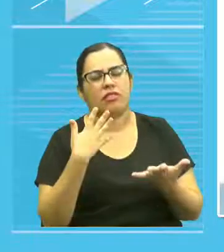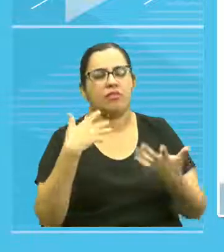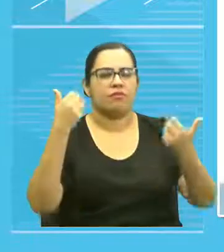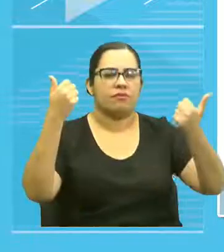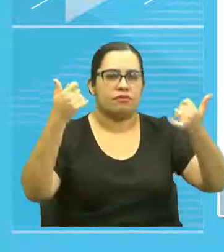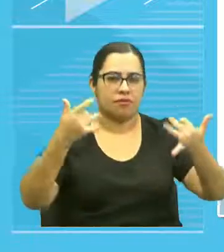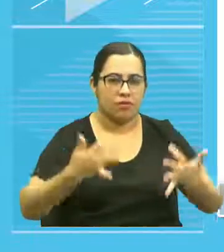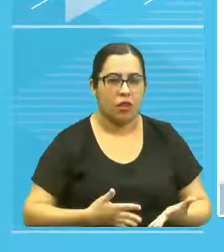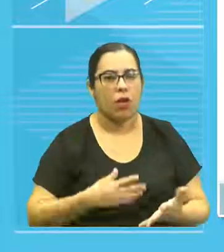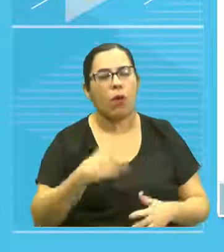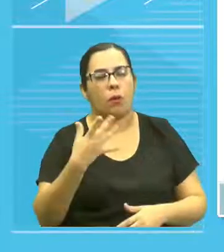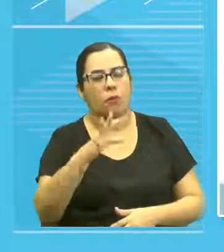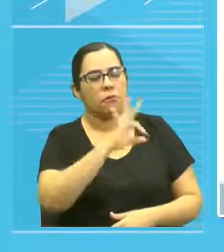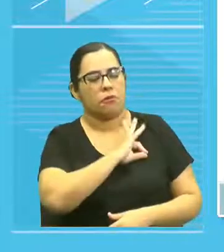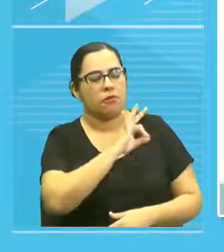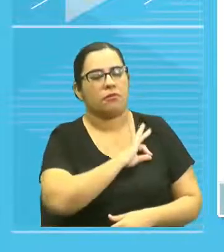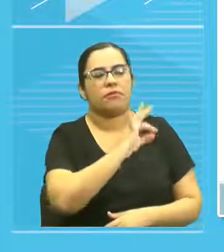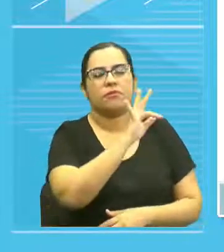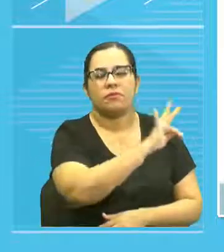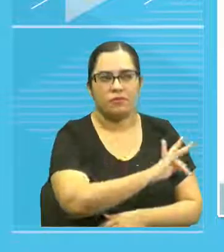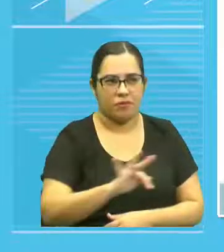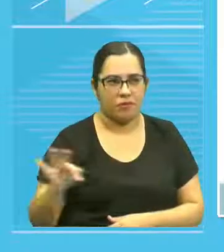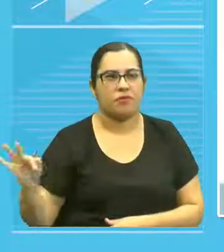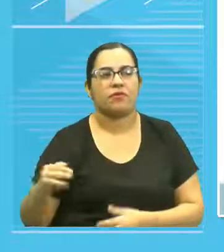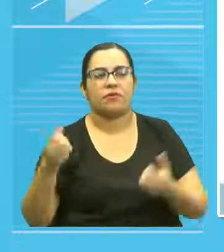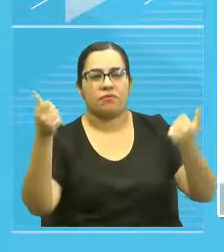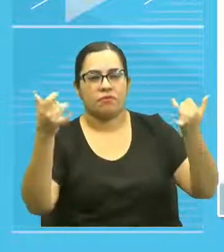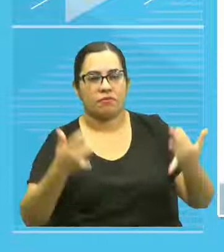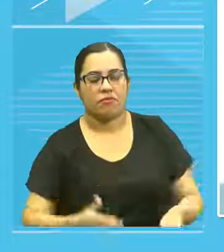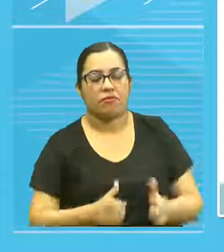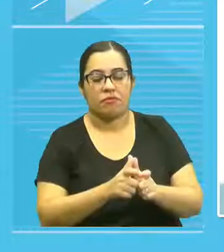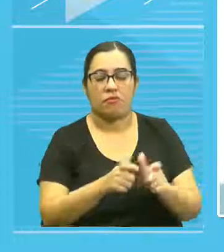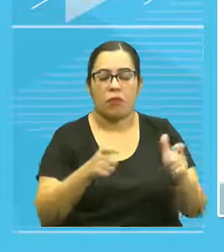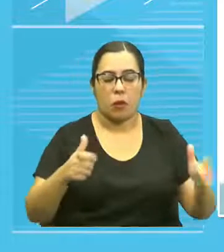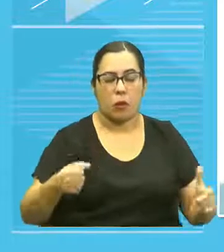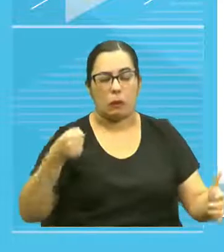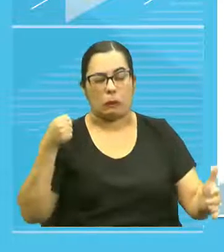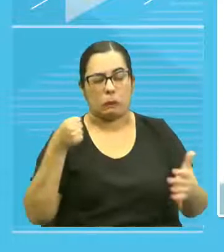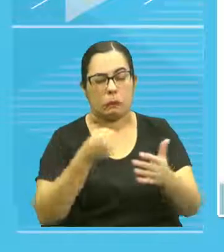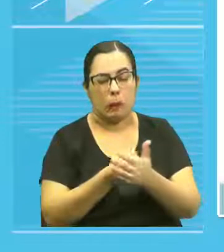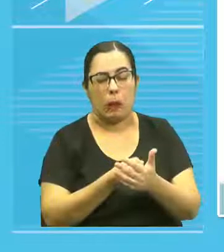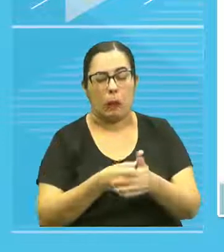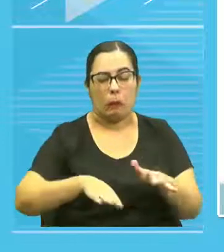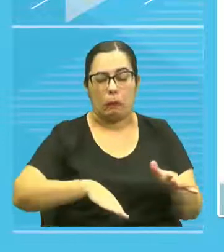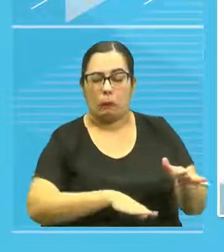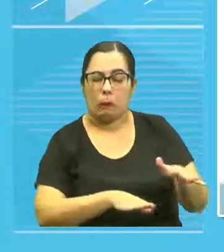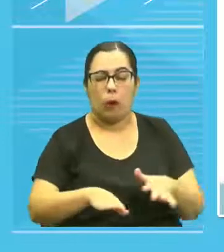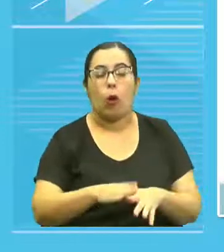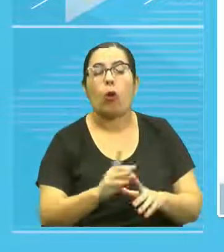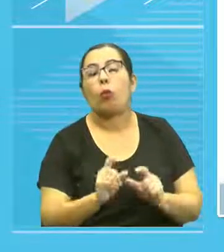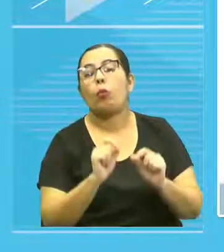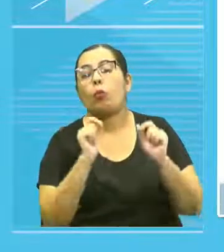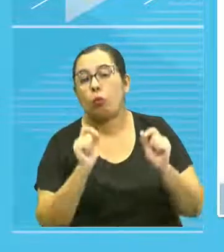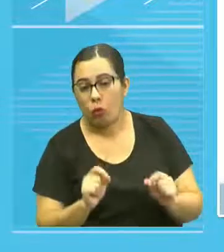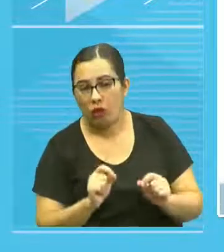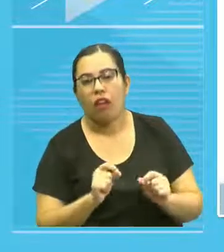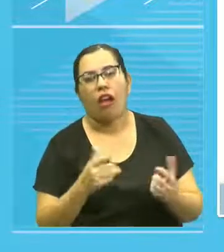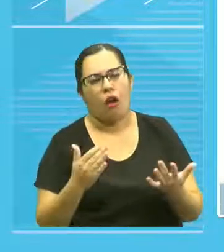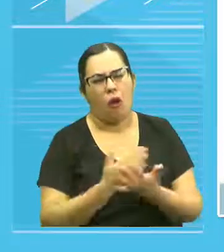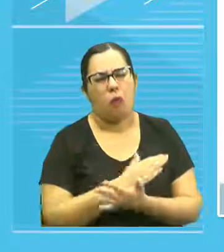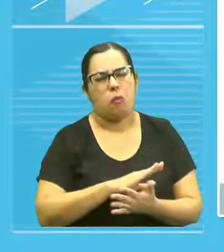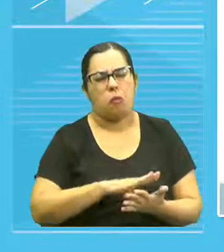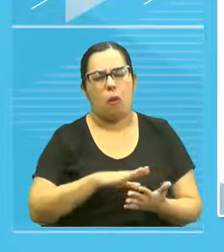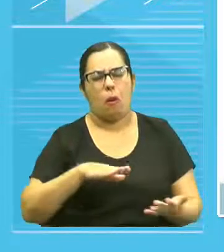diz assim dados da Polícia Rodoviária Federal afirmam que a maioria dos acidentes foi cometido por é